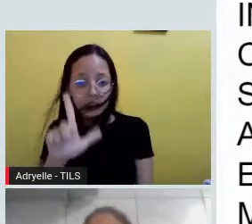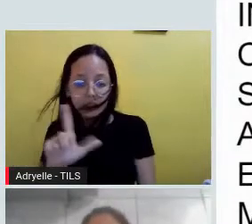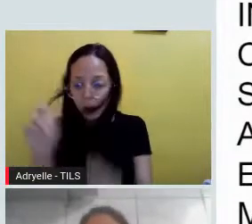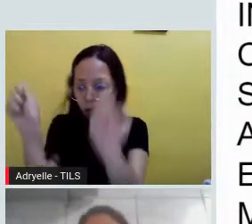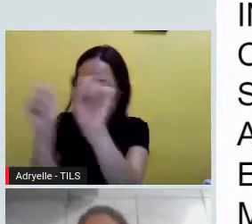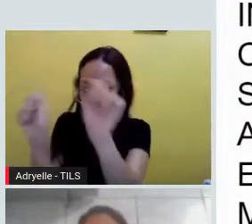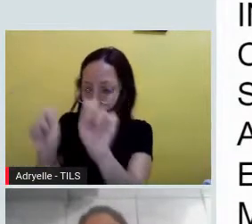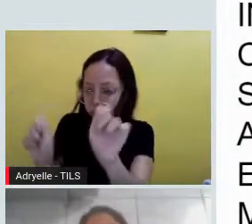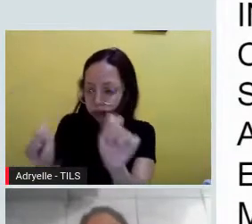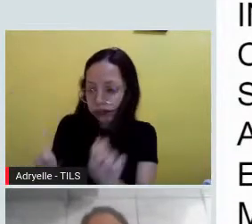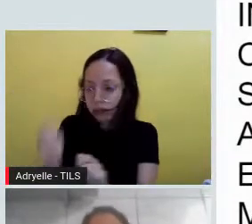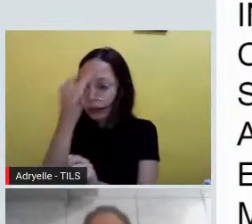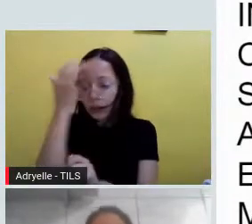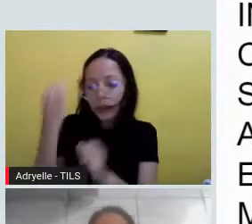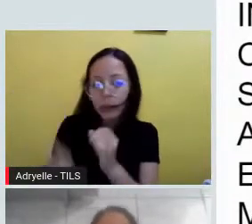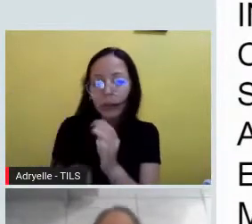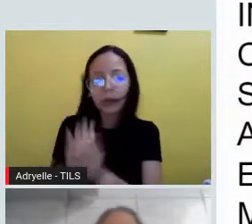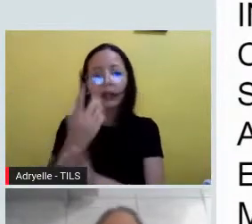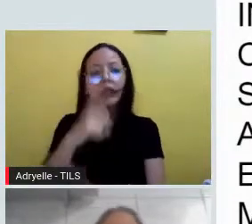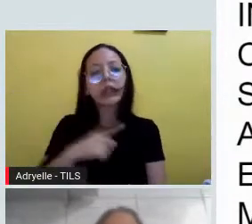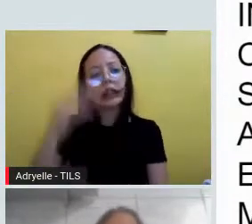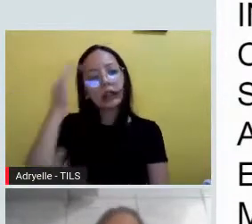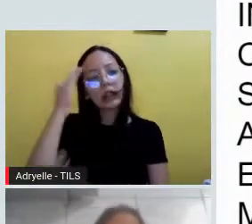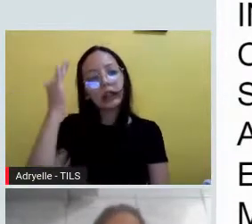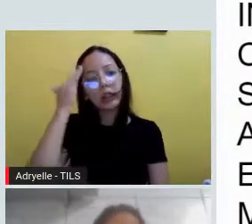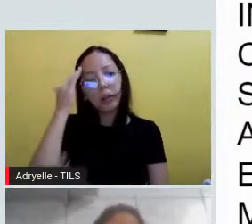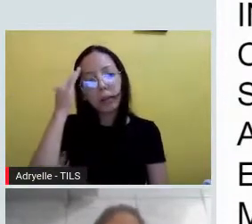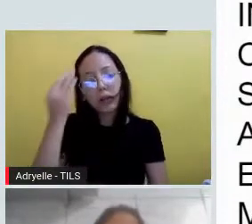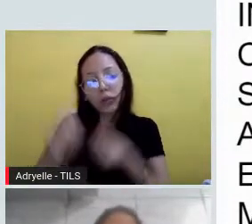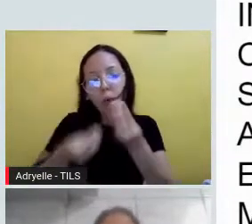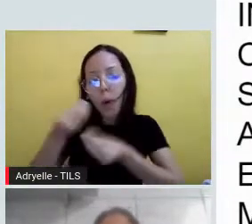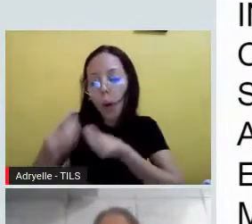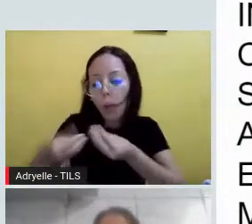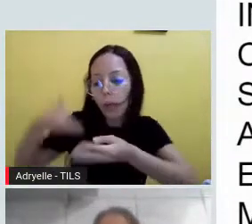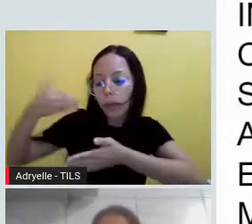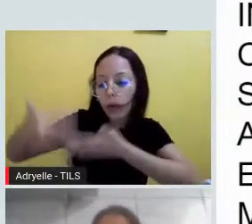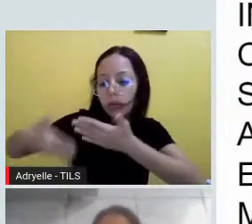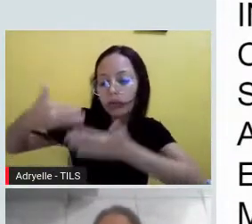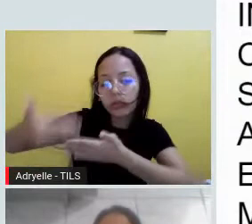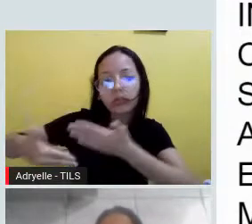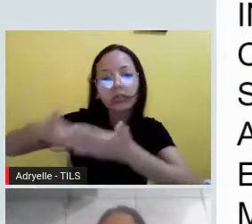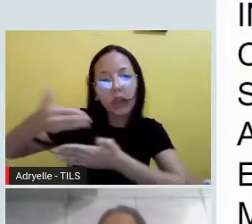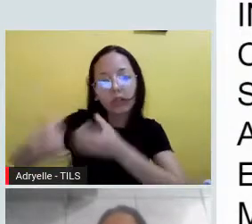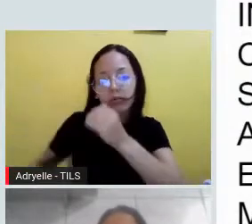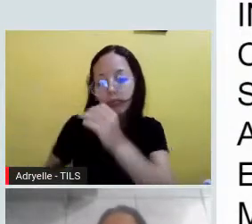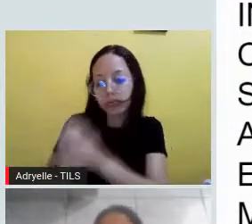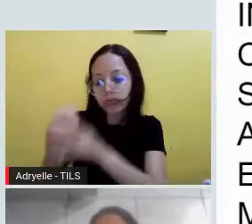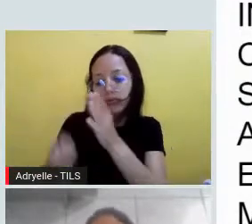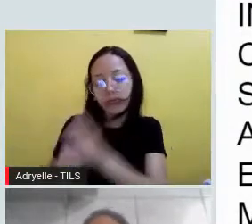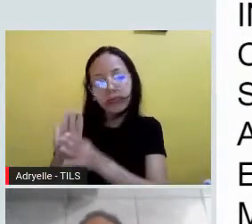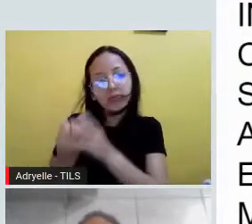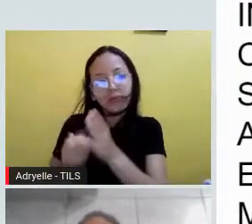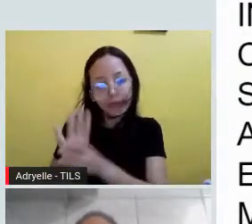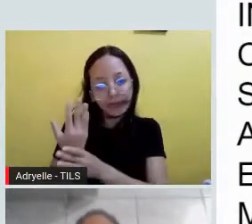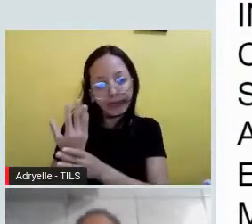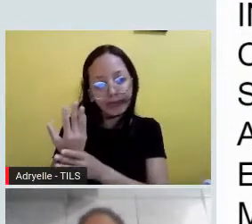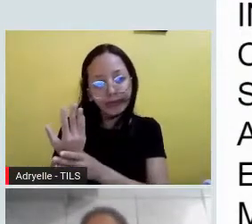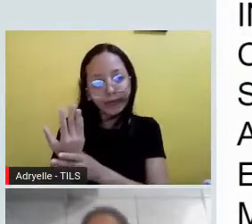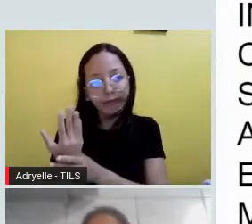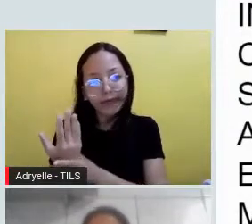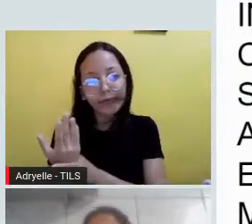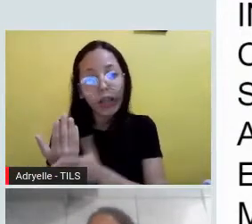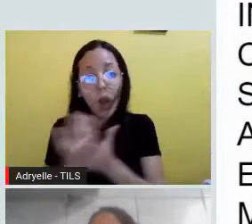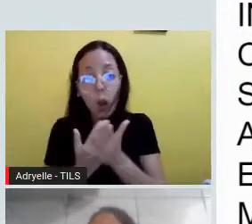tinha total compreensão do processo de produção, desde a